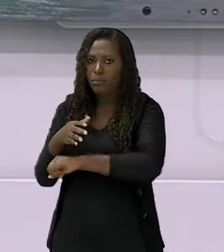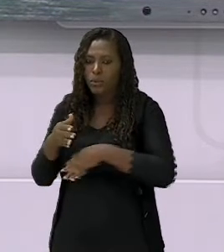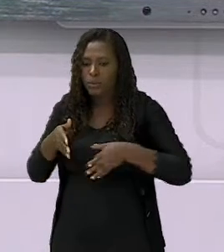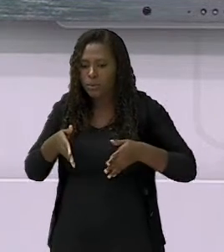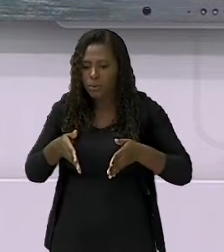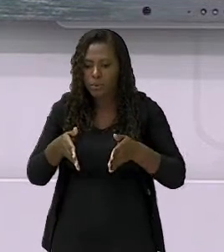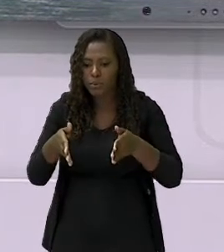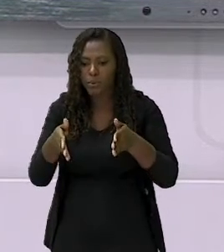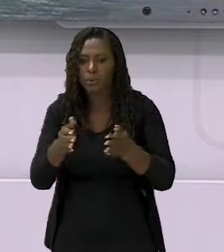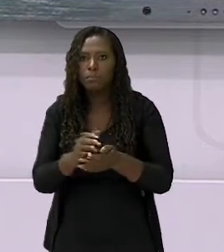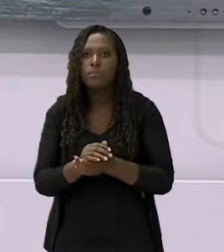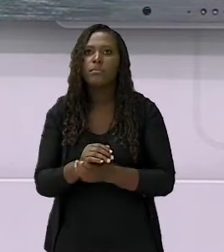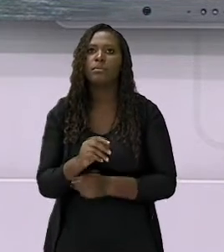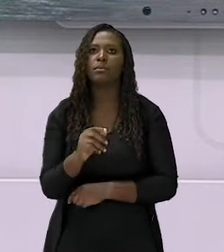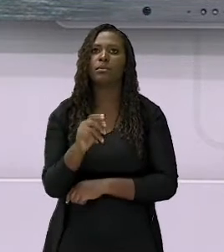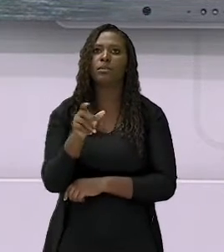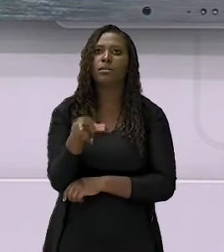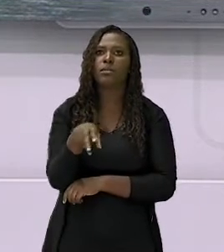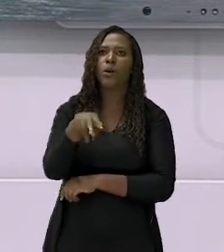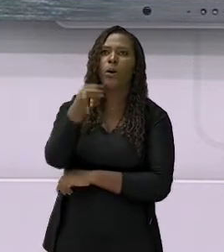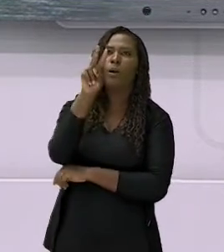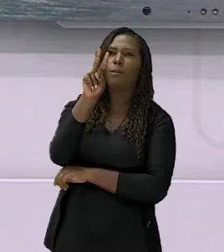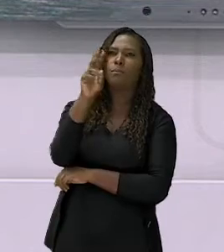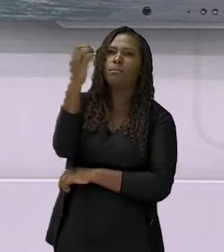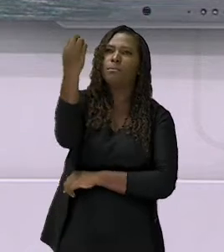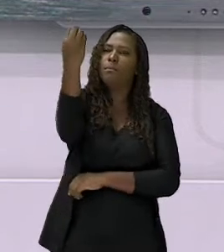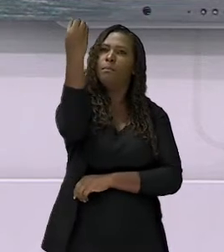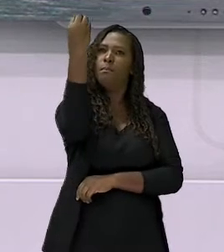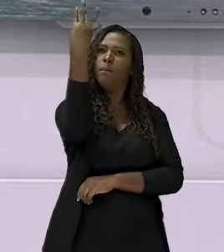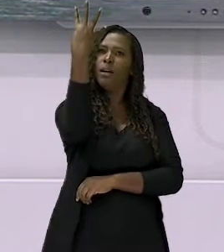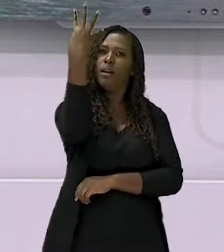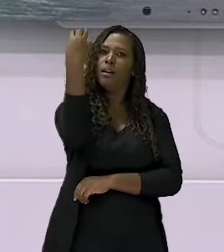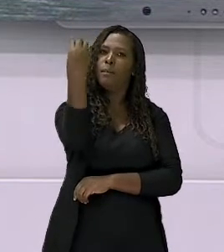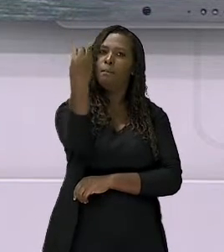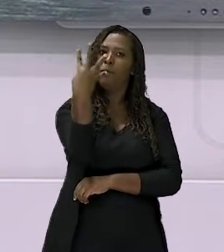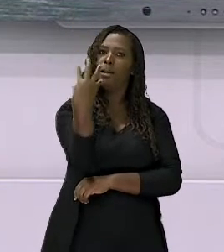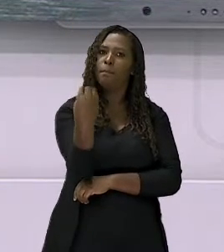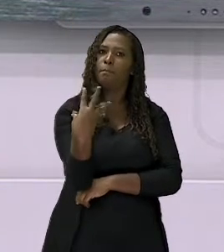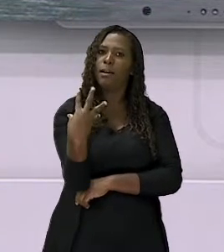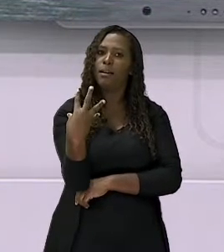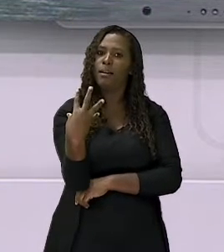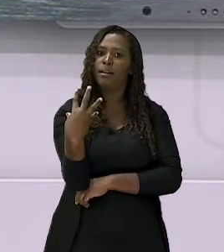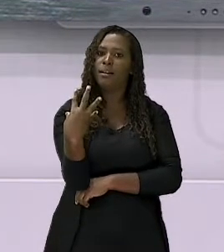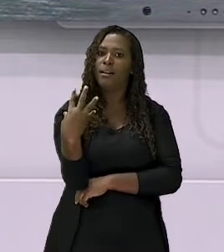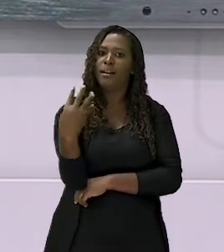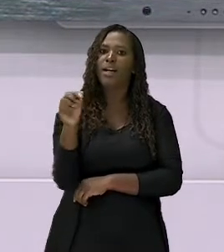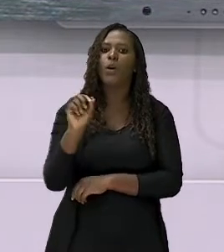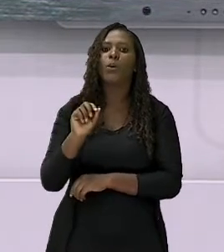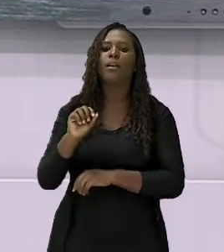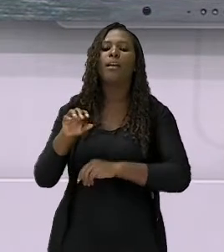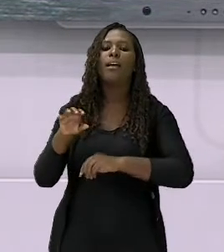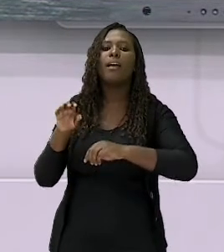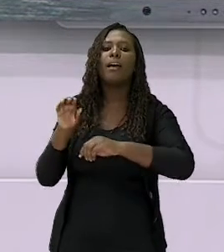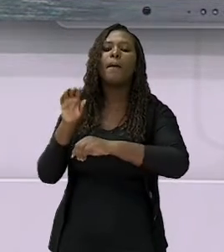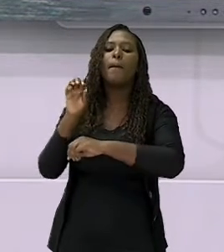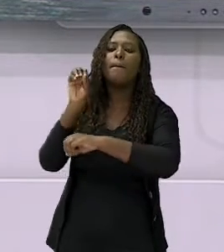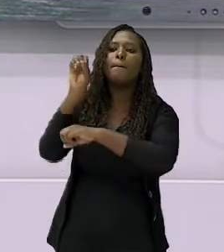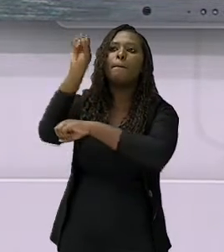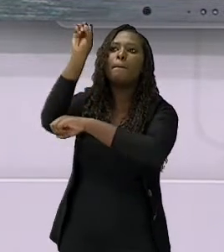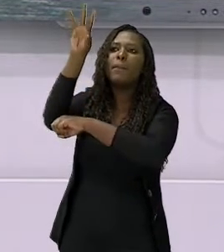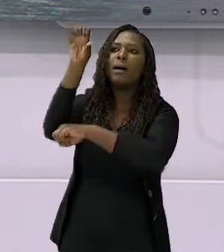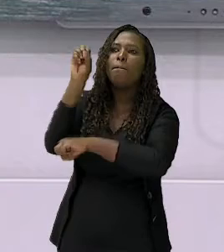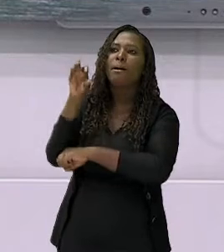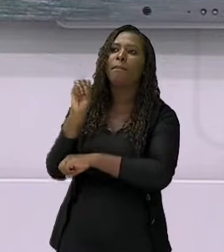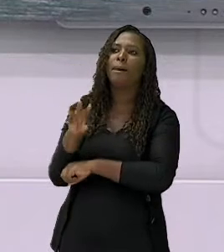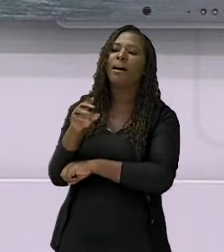com você. Não tem uma pessoa falando, mas tem uma cor te indicando. O vermelho, o que é que o vermelho representa no semáforo?